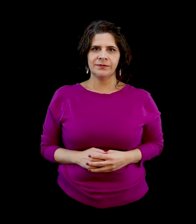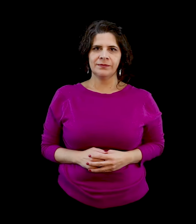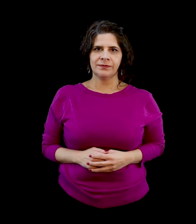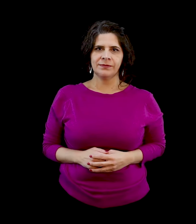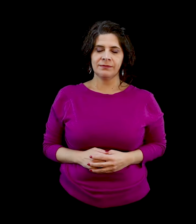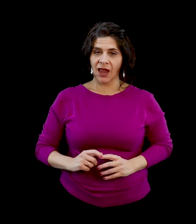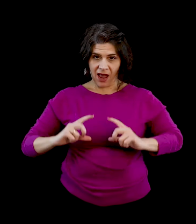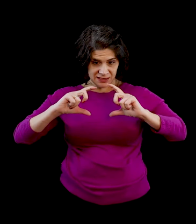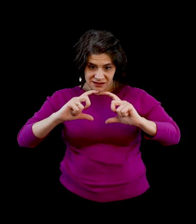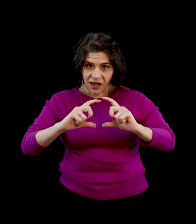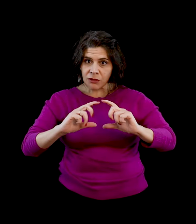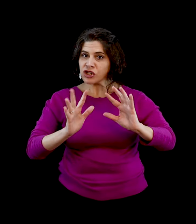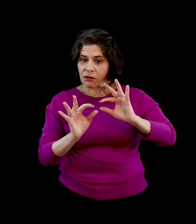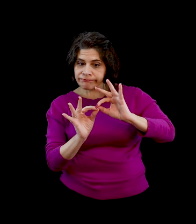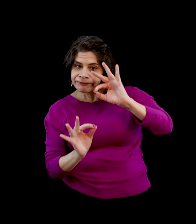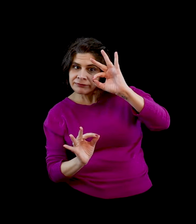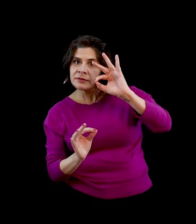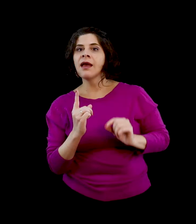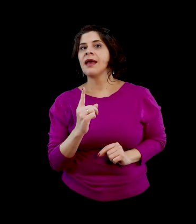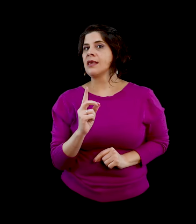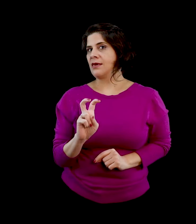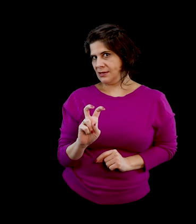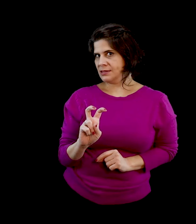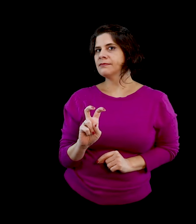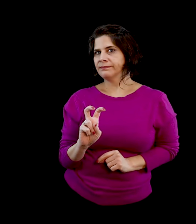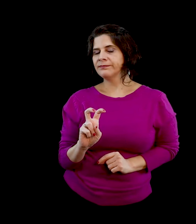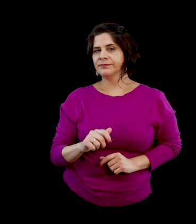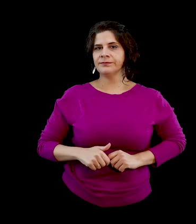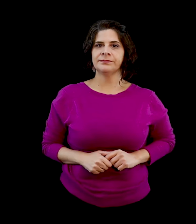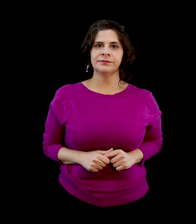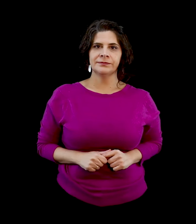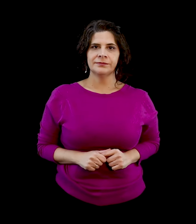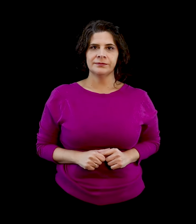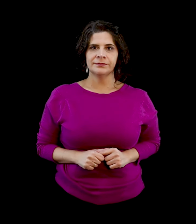E aí eu tenho um círculo de 15 centímetros.